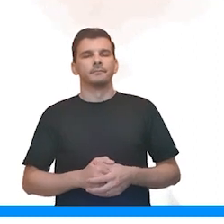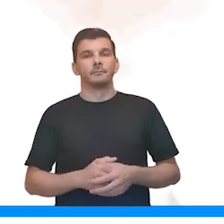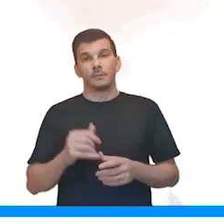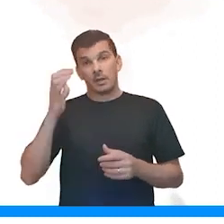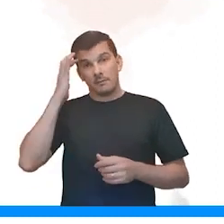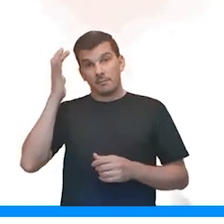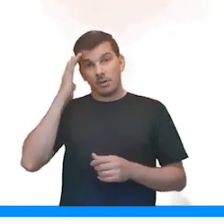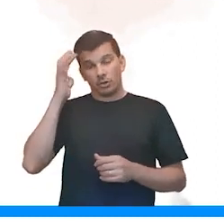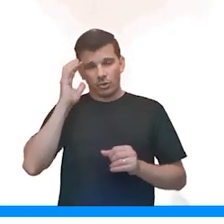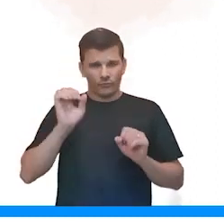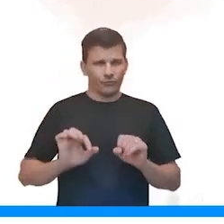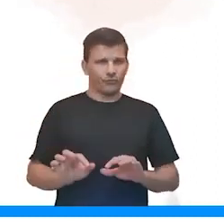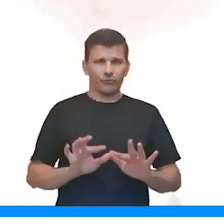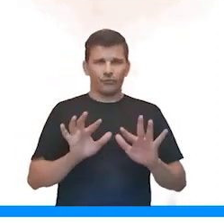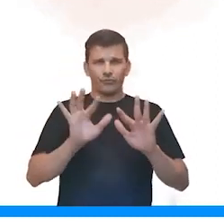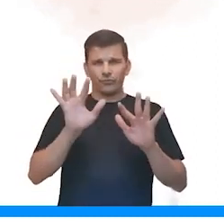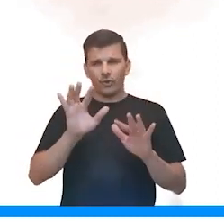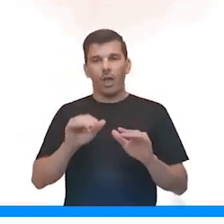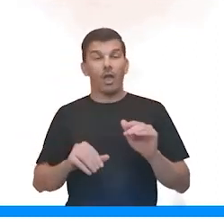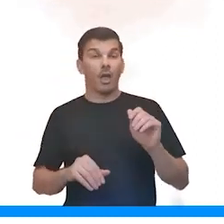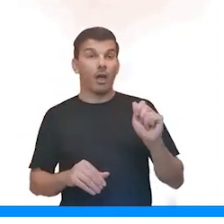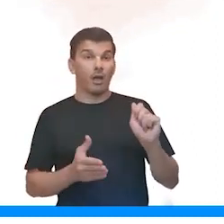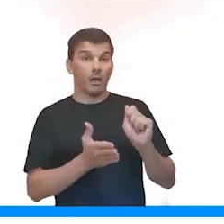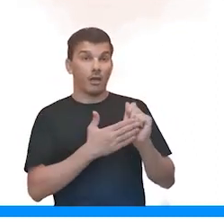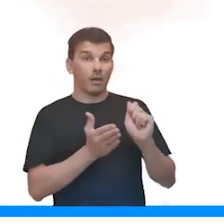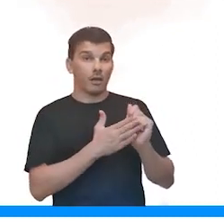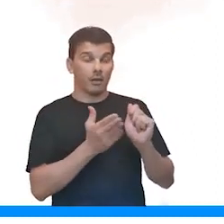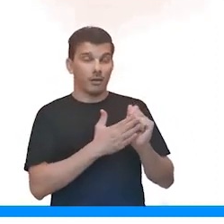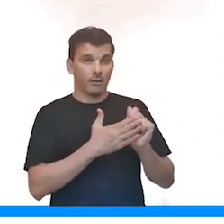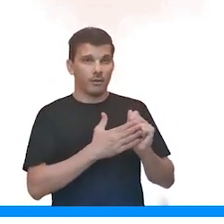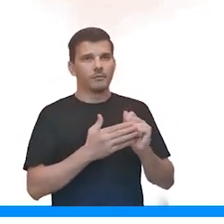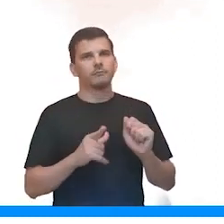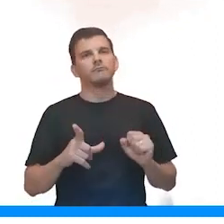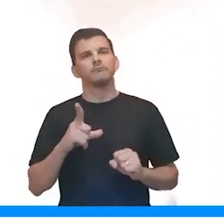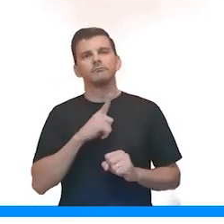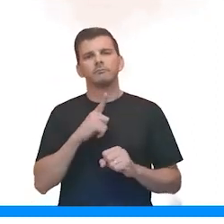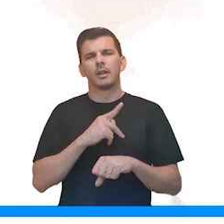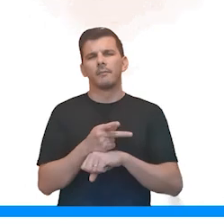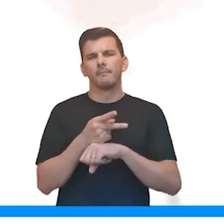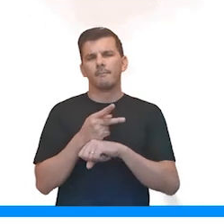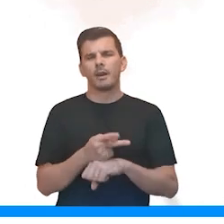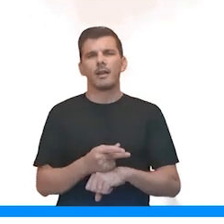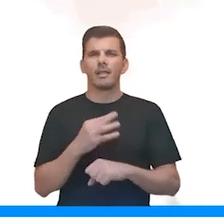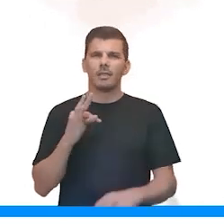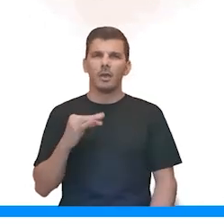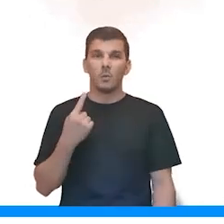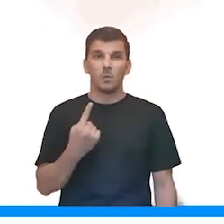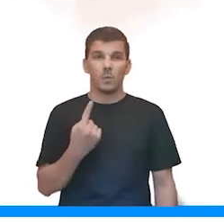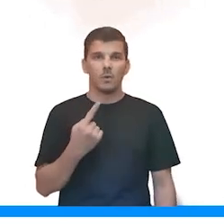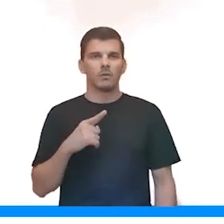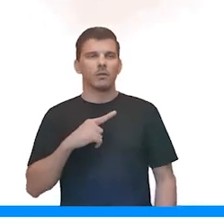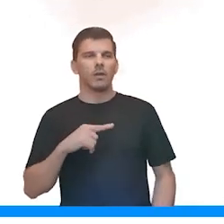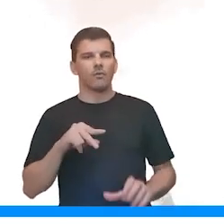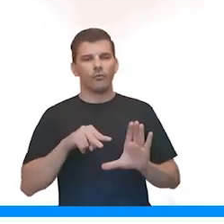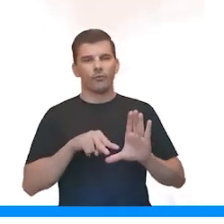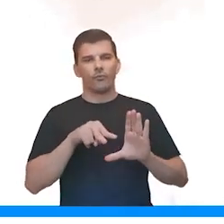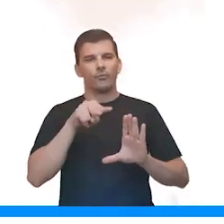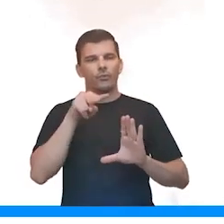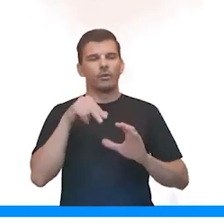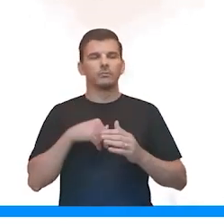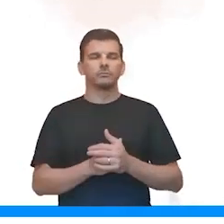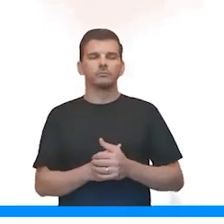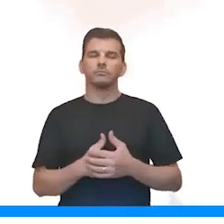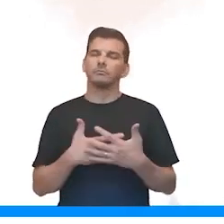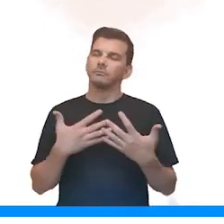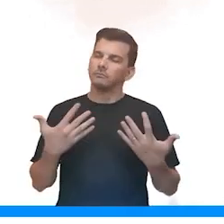transformação cíclica. Olhem só. Imagine um gás que ele está aqui no ponto A. Nas situações do ponto A, ele tem uma pressão P1